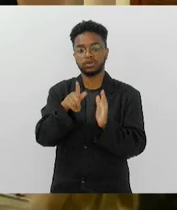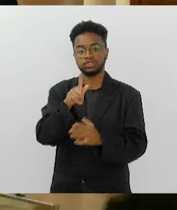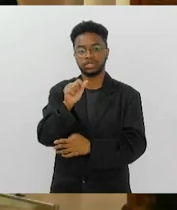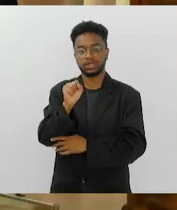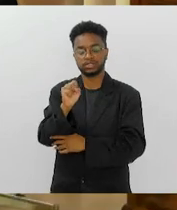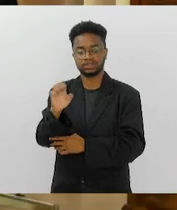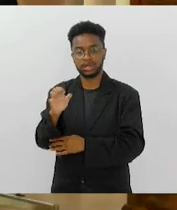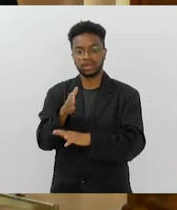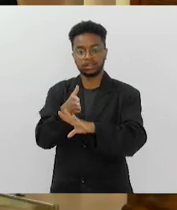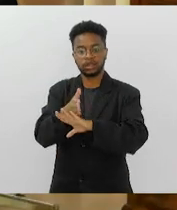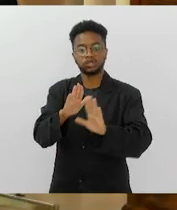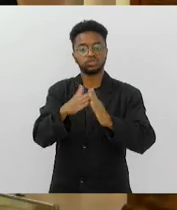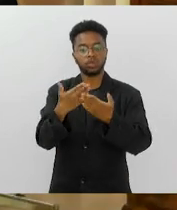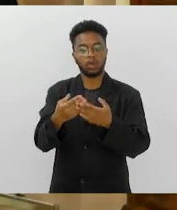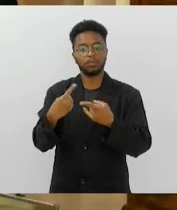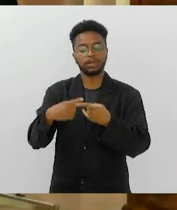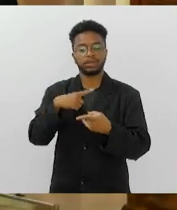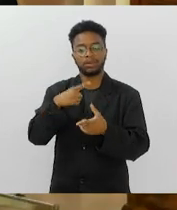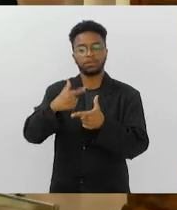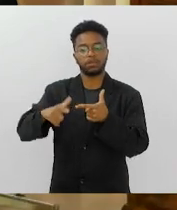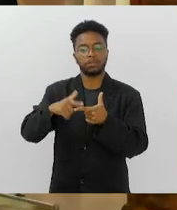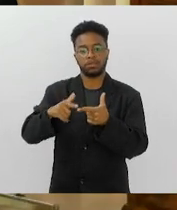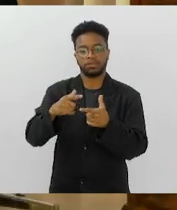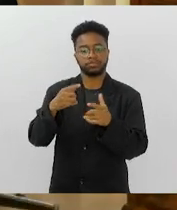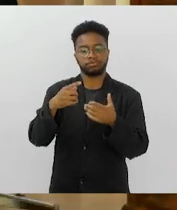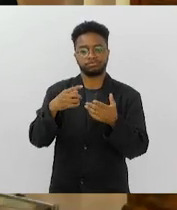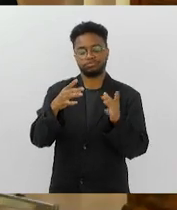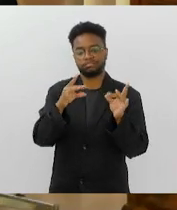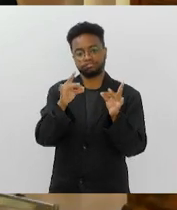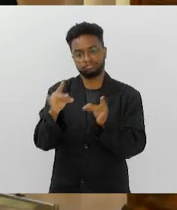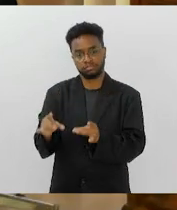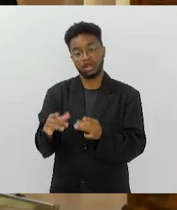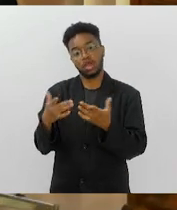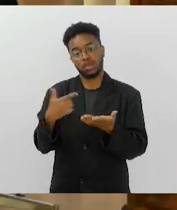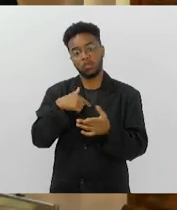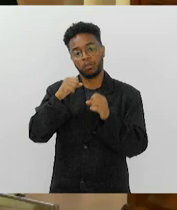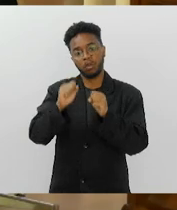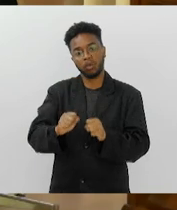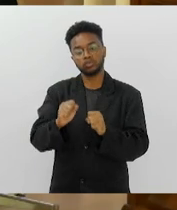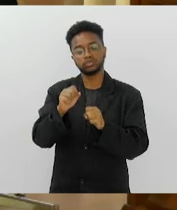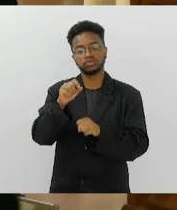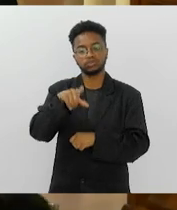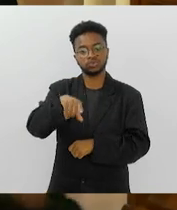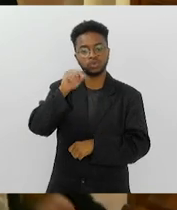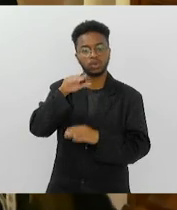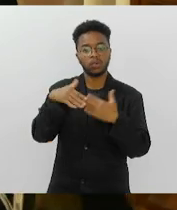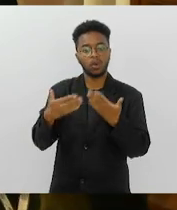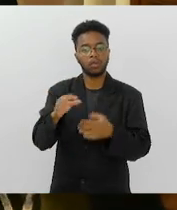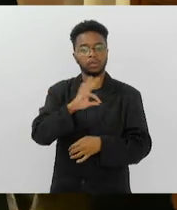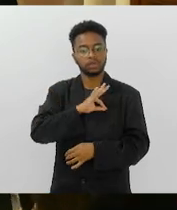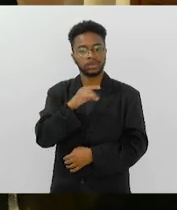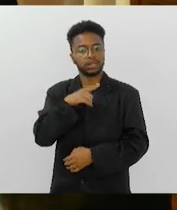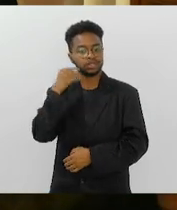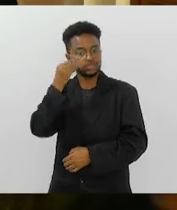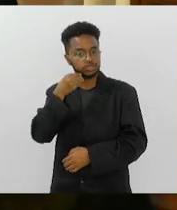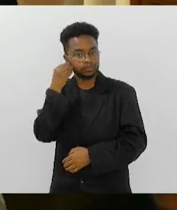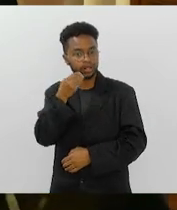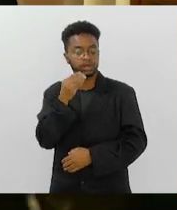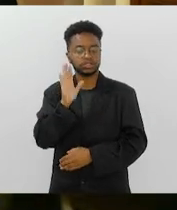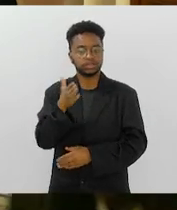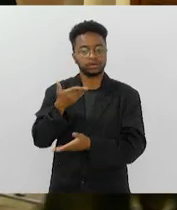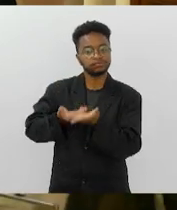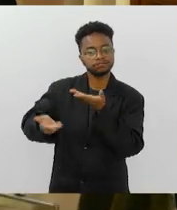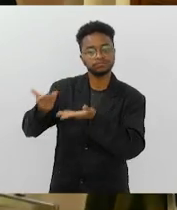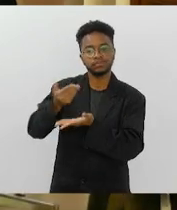está com um problema específico. E aí eu posso selecionar um policial que tem mais especialidade com mediação, posso mandar um policial que tenha